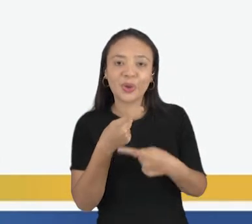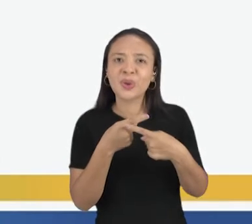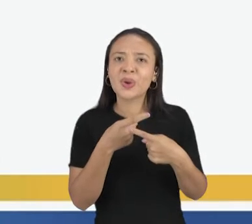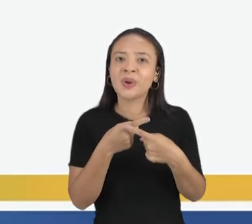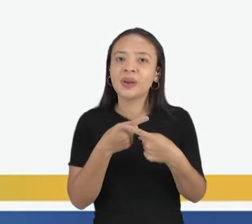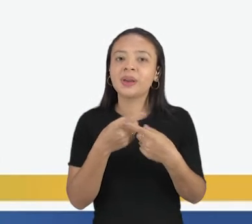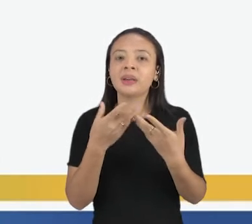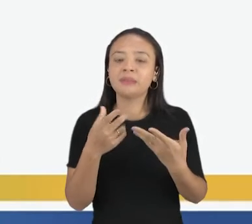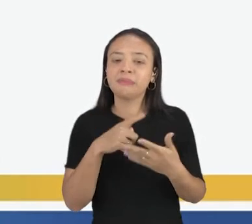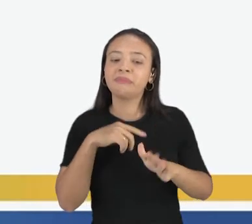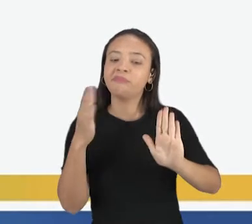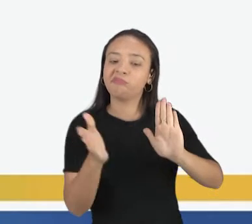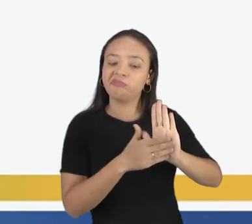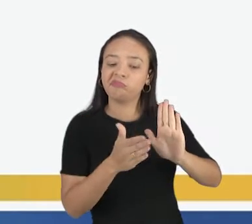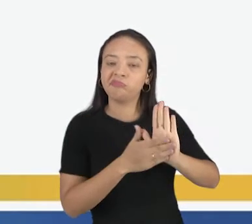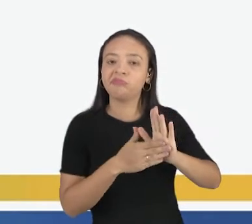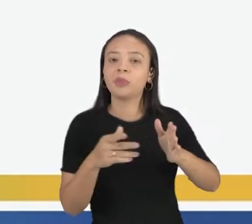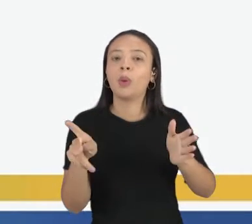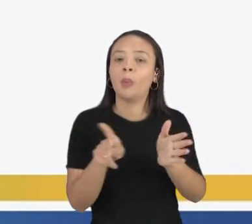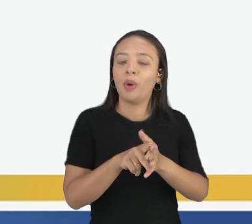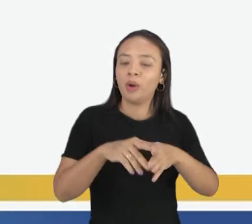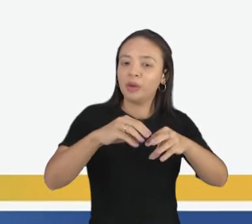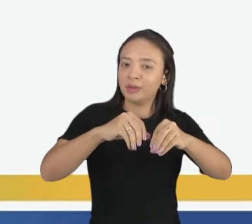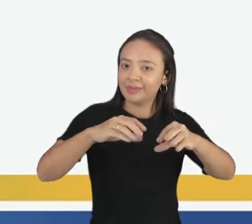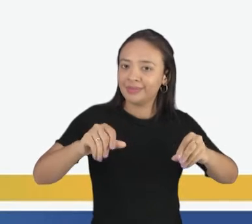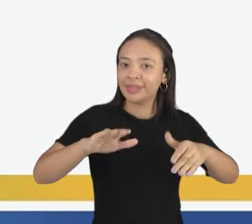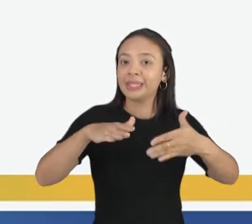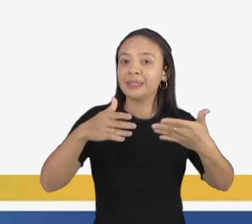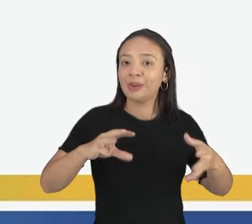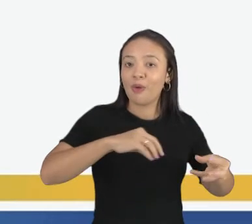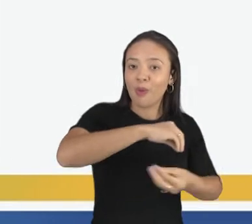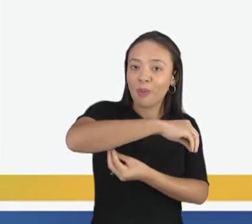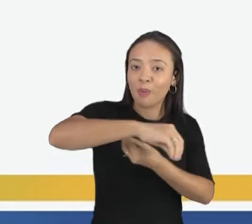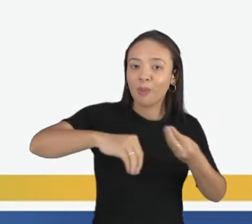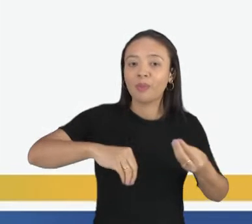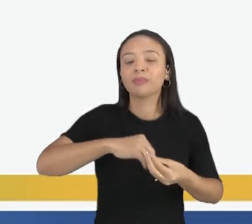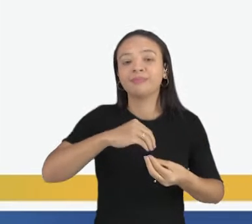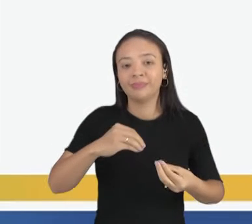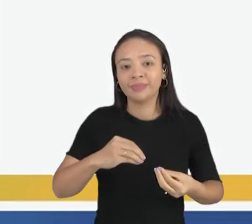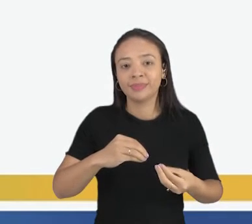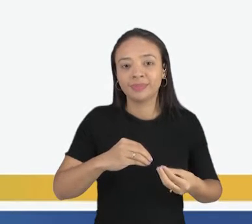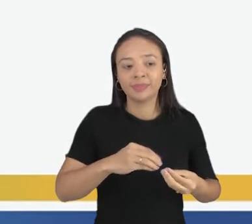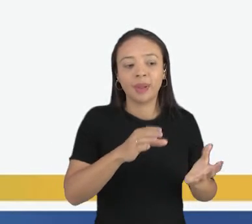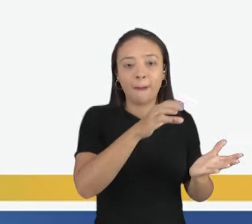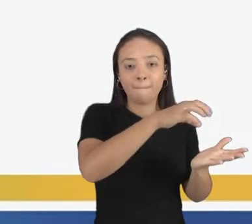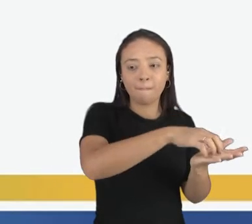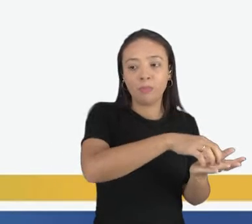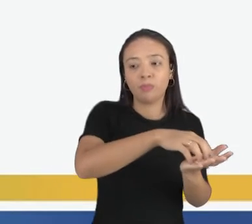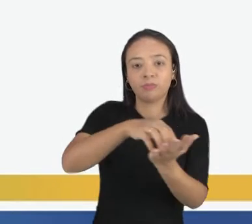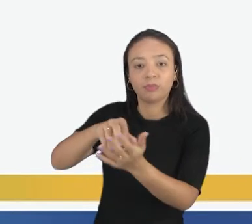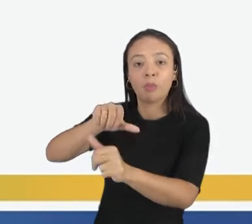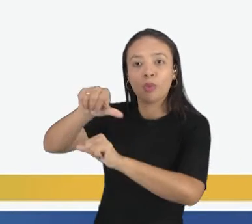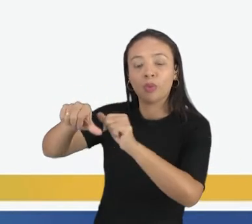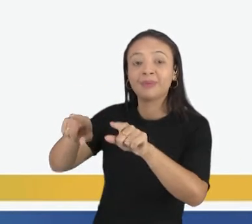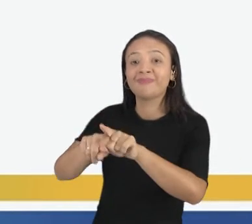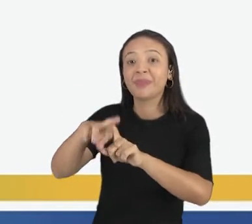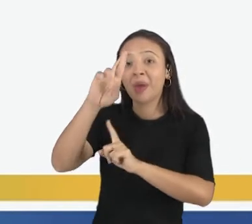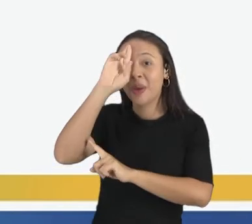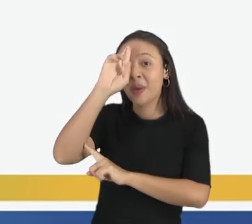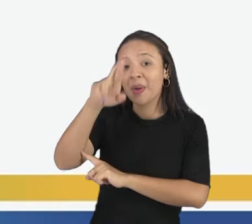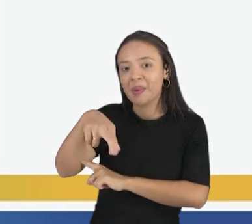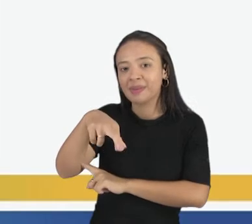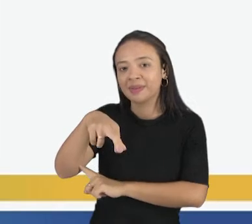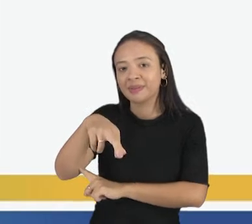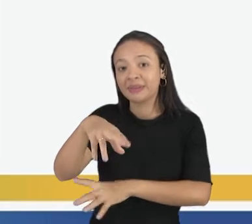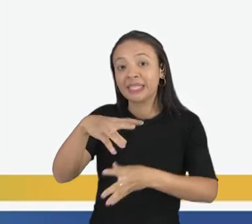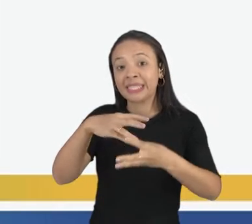de promessas de territórios, então ela vai trocar, né, ela vai sair da Tríplice Aliança para a Entente, e também a Rússia ela vai sair